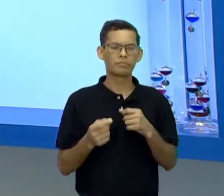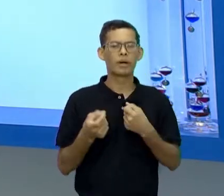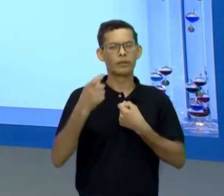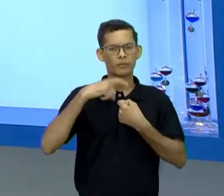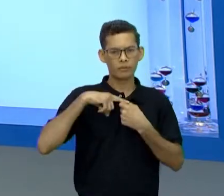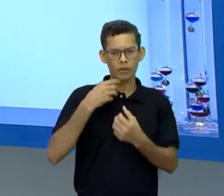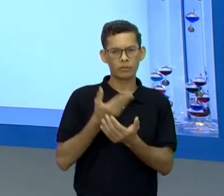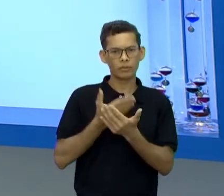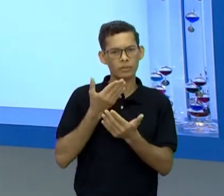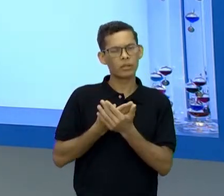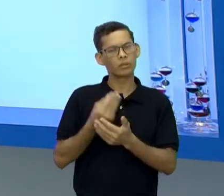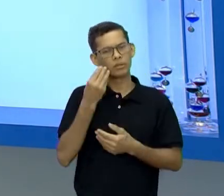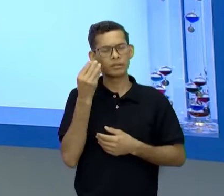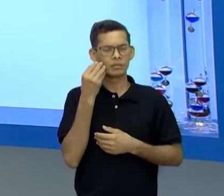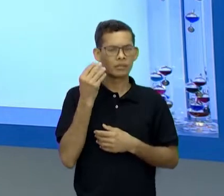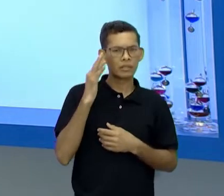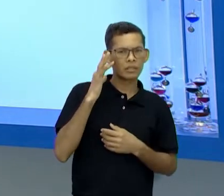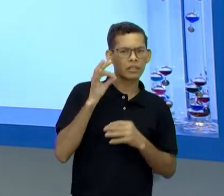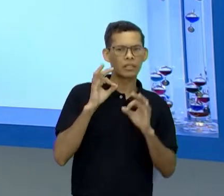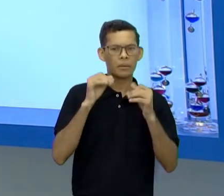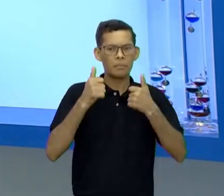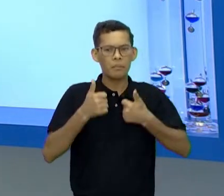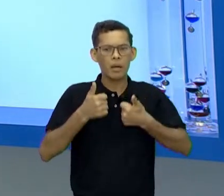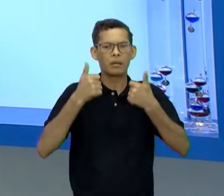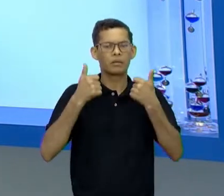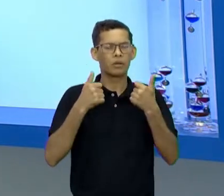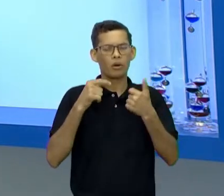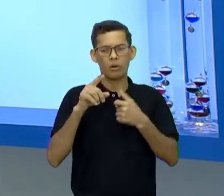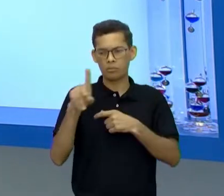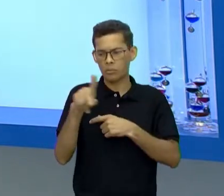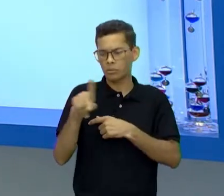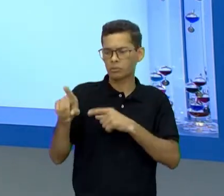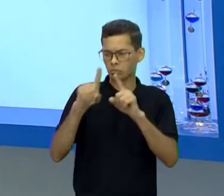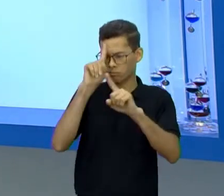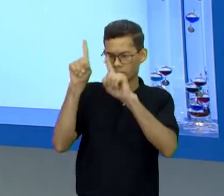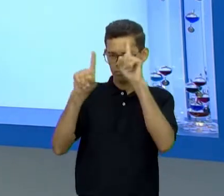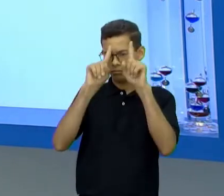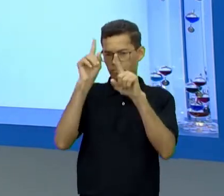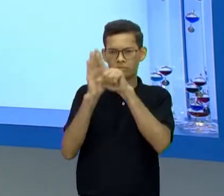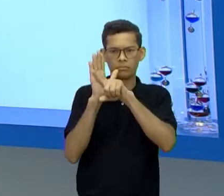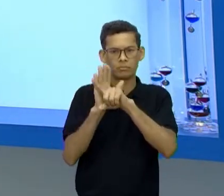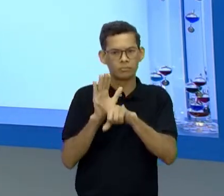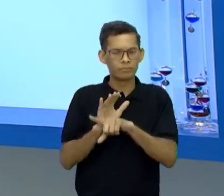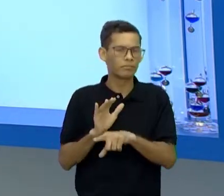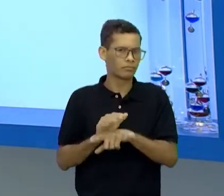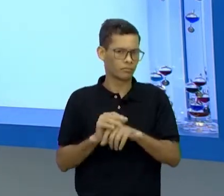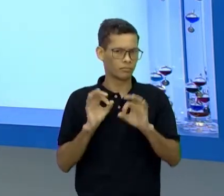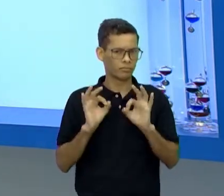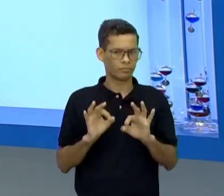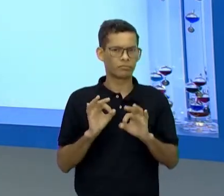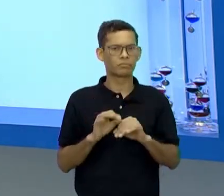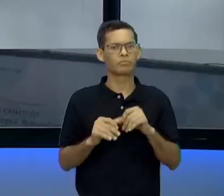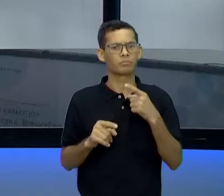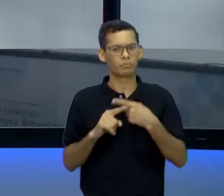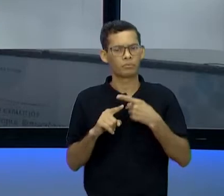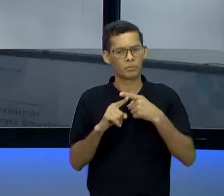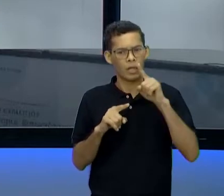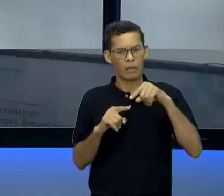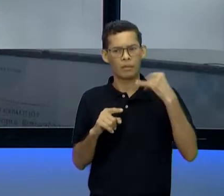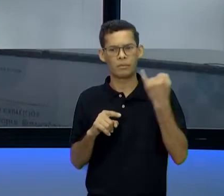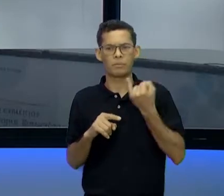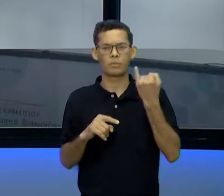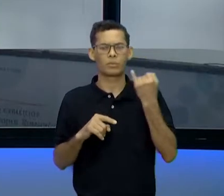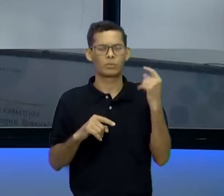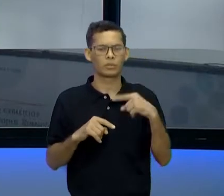tenta compreender, tire as dúvidas com seus professores e assim por diante, tá? Porque é importante